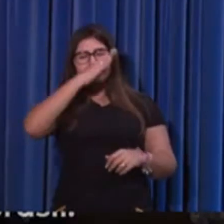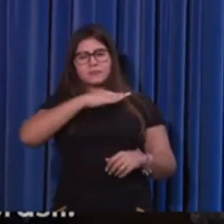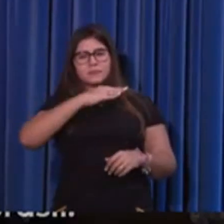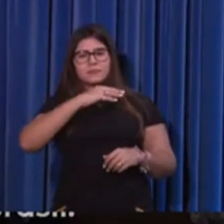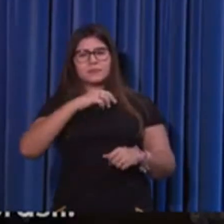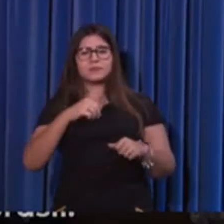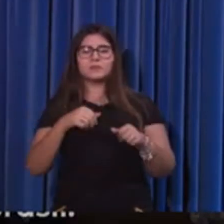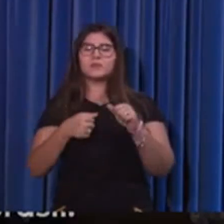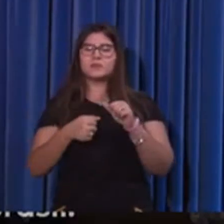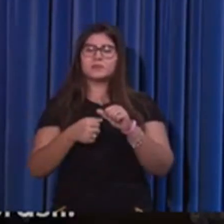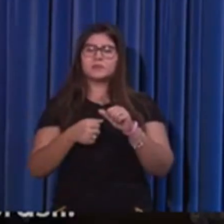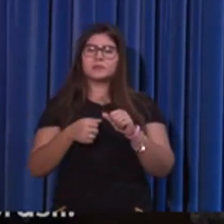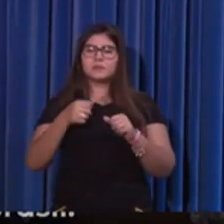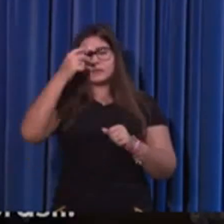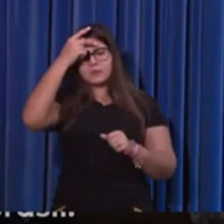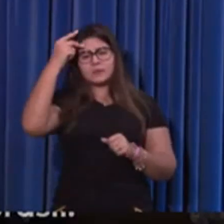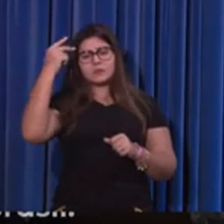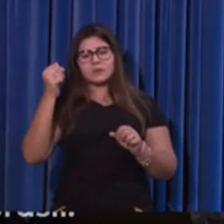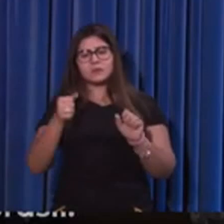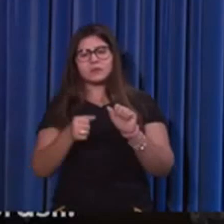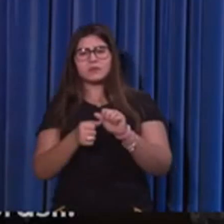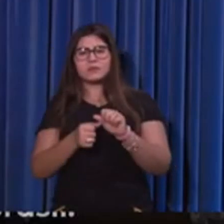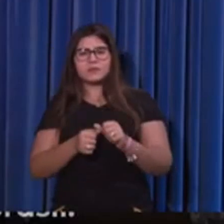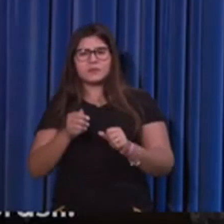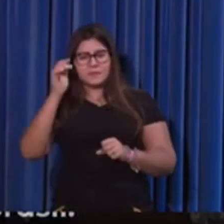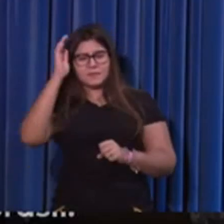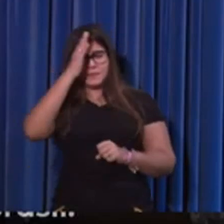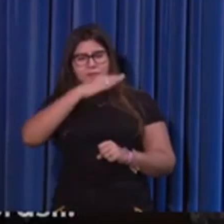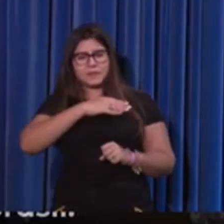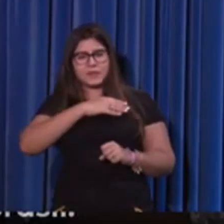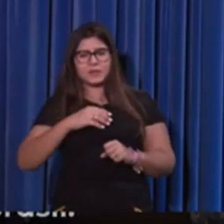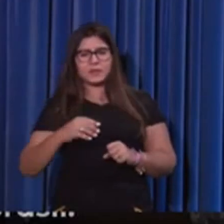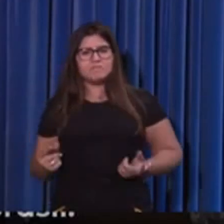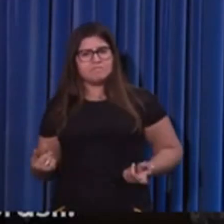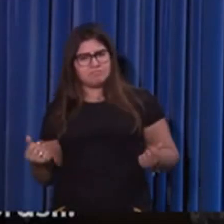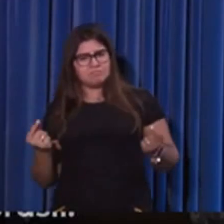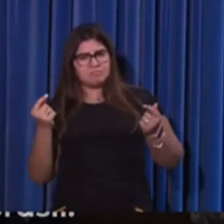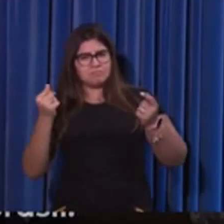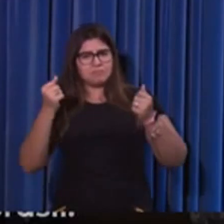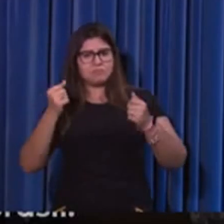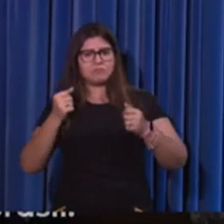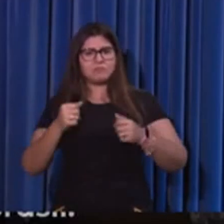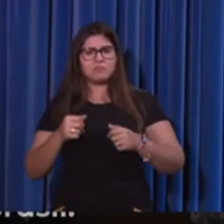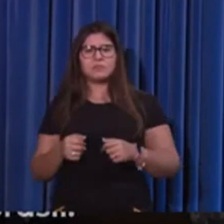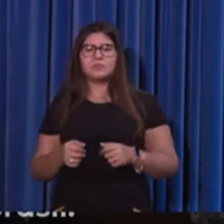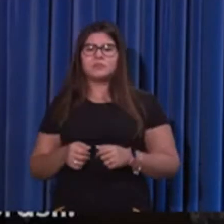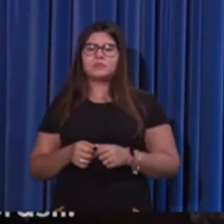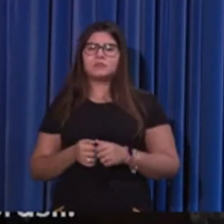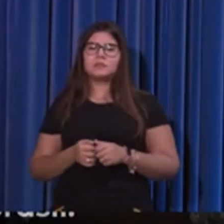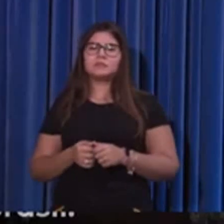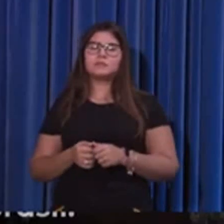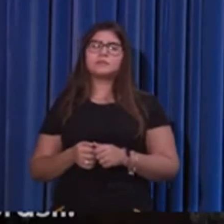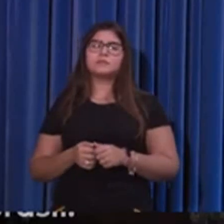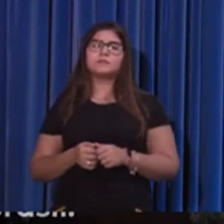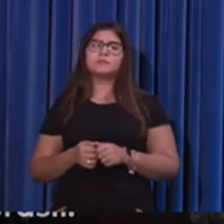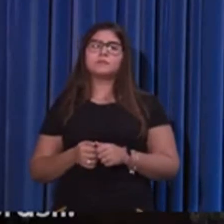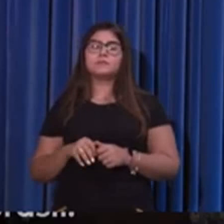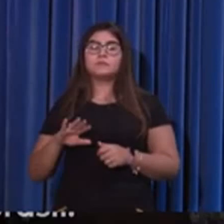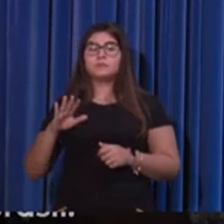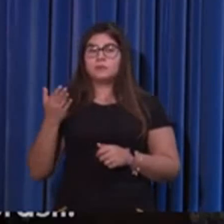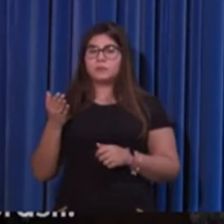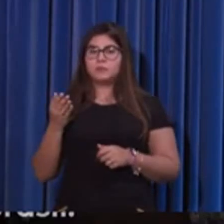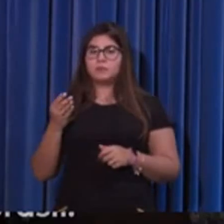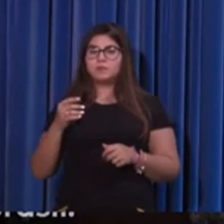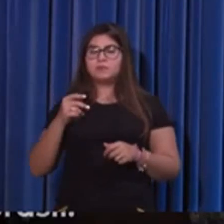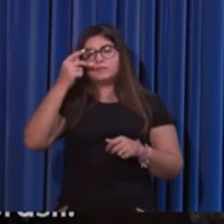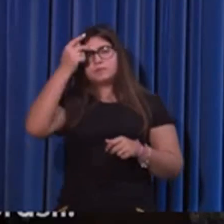impiedade prosperam. Sim, eles tentam ao Senhor e escapam. Então, os que temiam ao